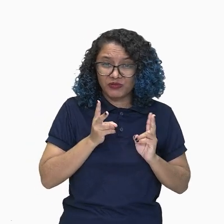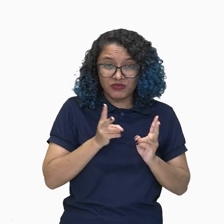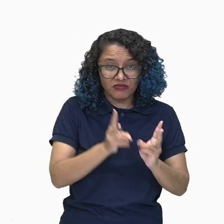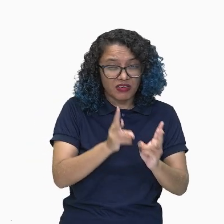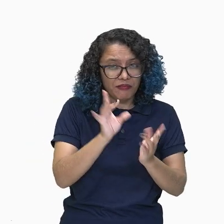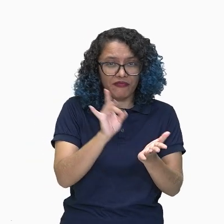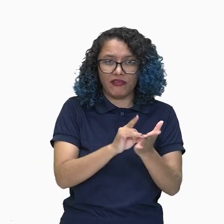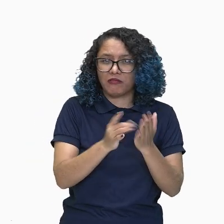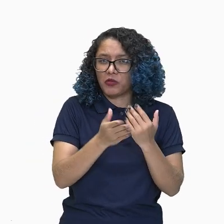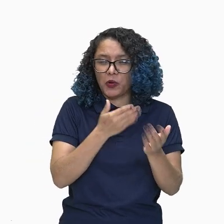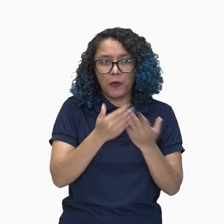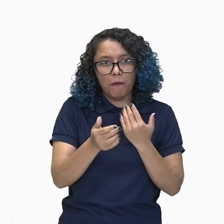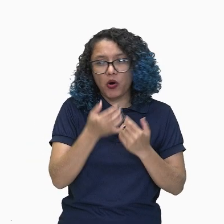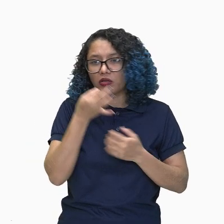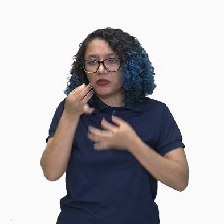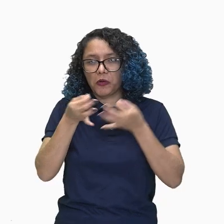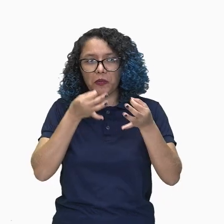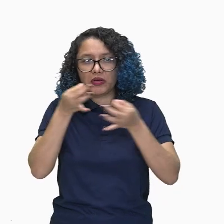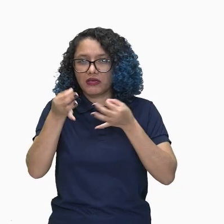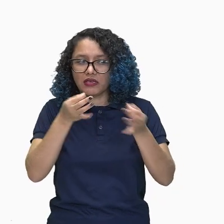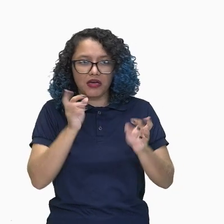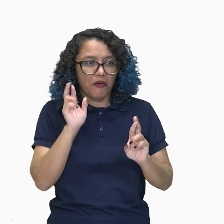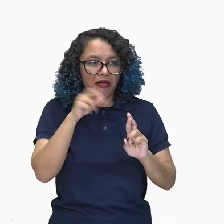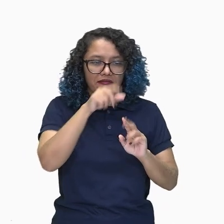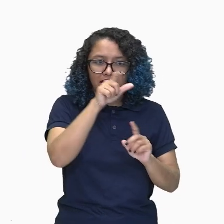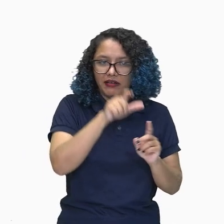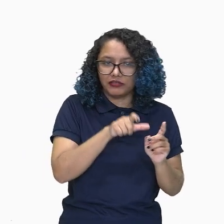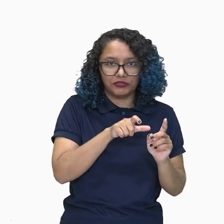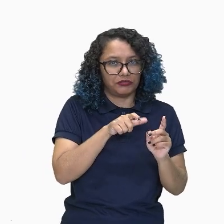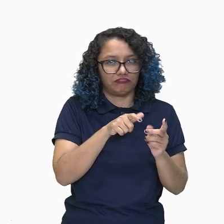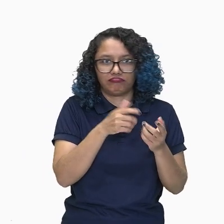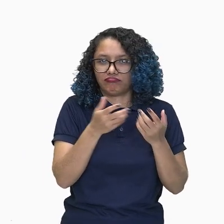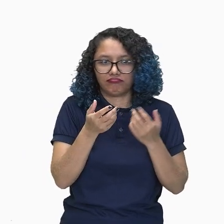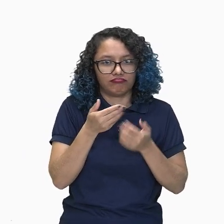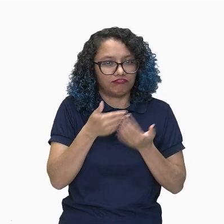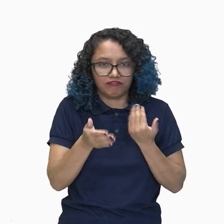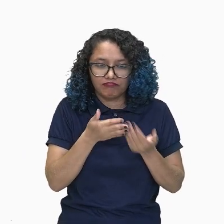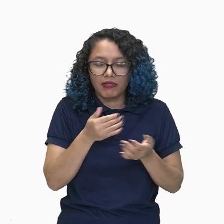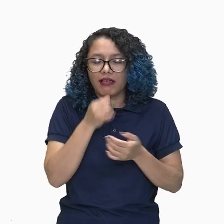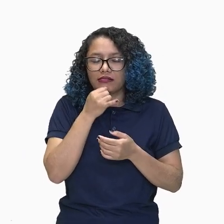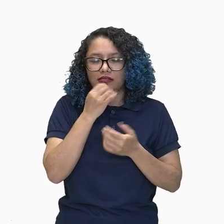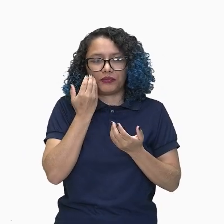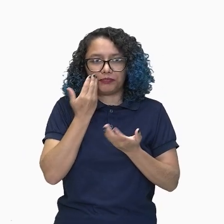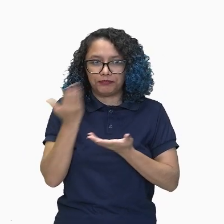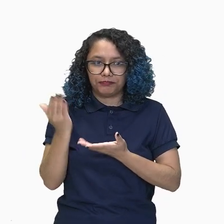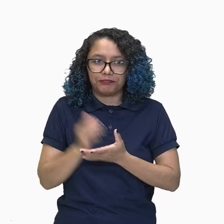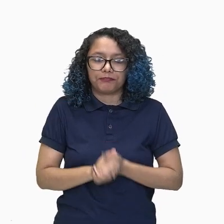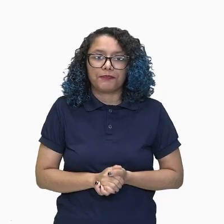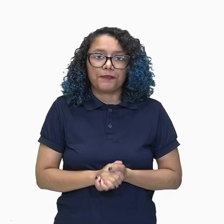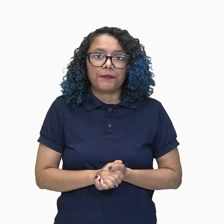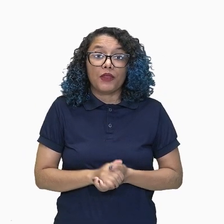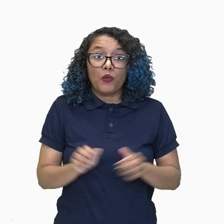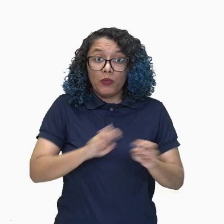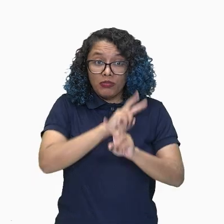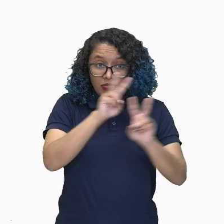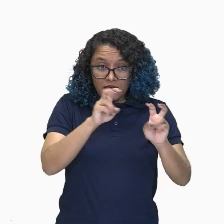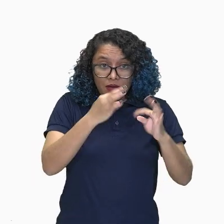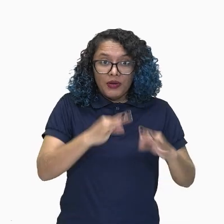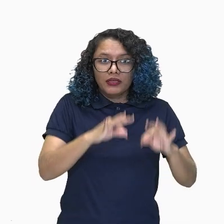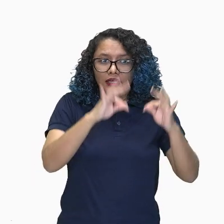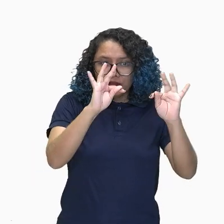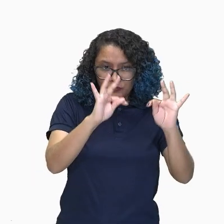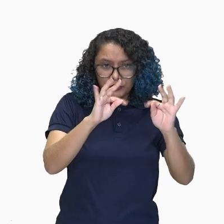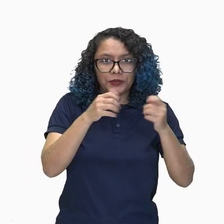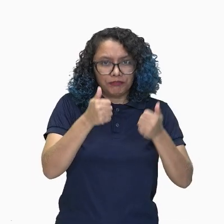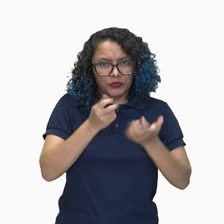ok? Independente do que as outras pessoas pensem. E aí, no nosso exemplo, observem, nós temos o nosso tema tecnologia, vamos continuar